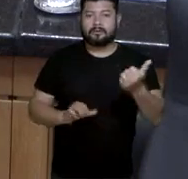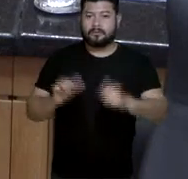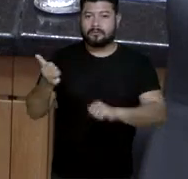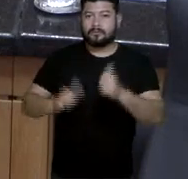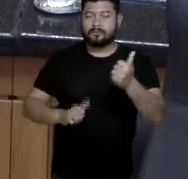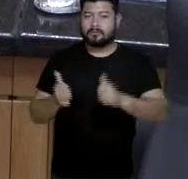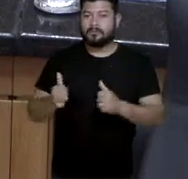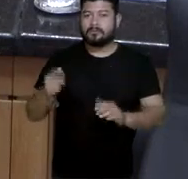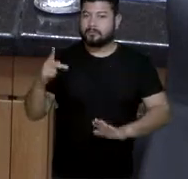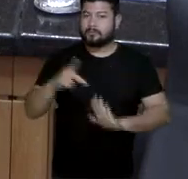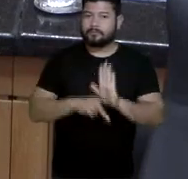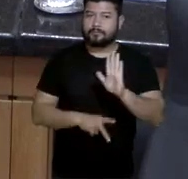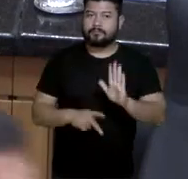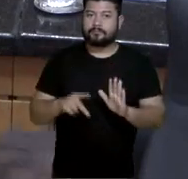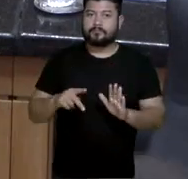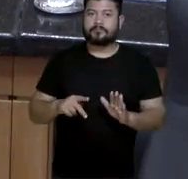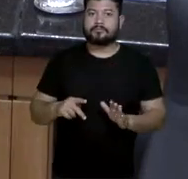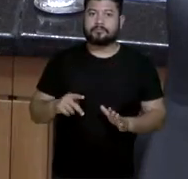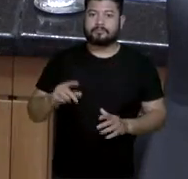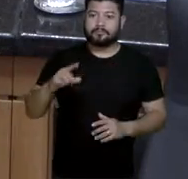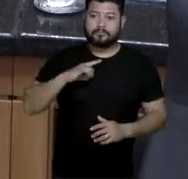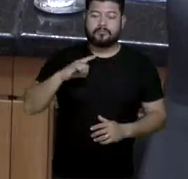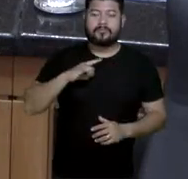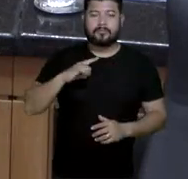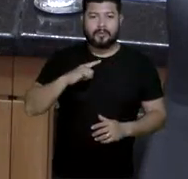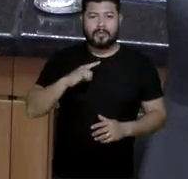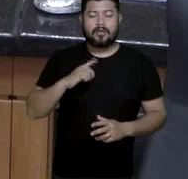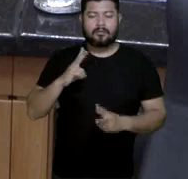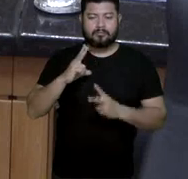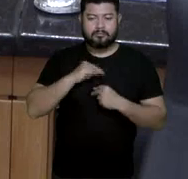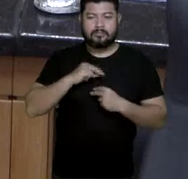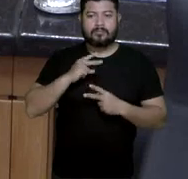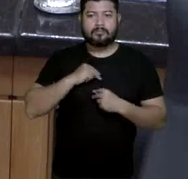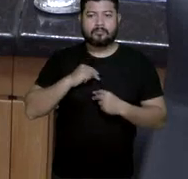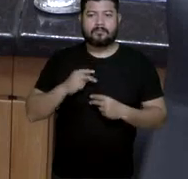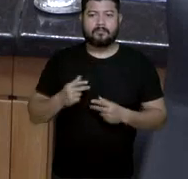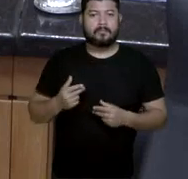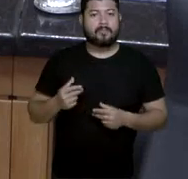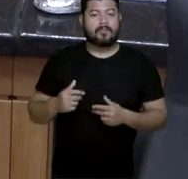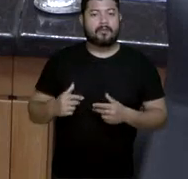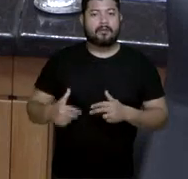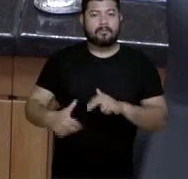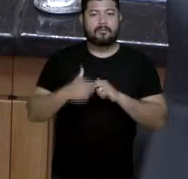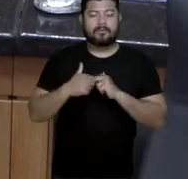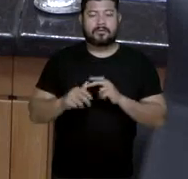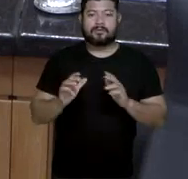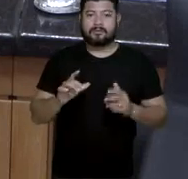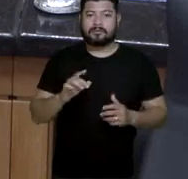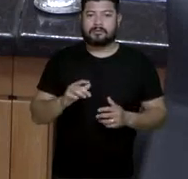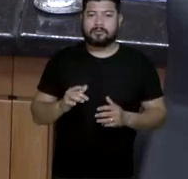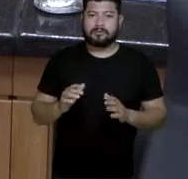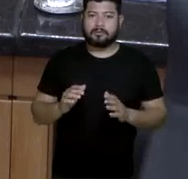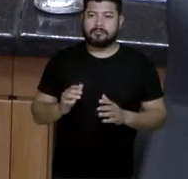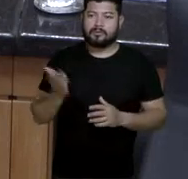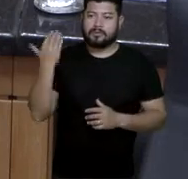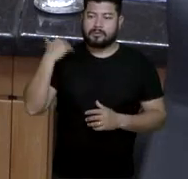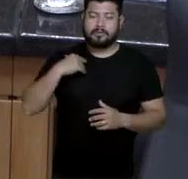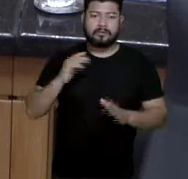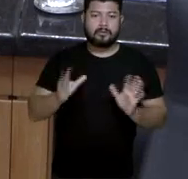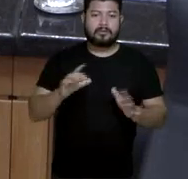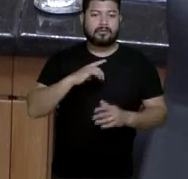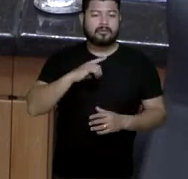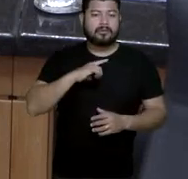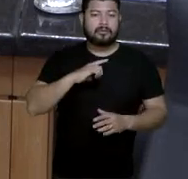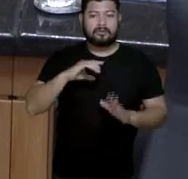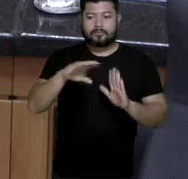O projeto é meritoso, certamente. Já houve programas assim no governo do Estado